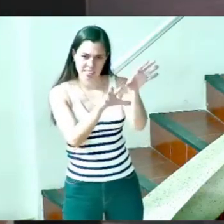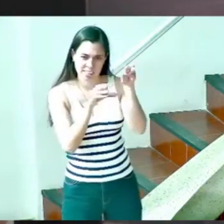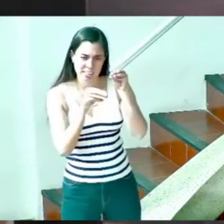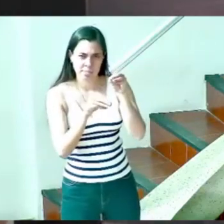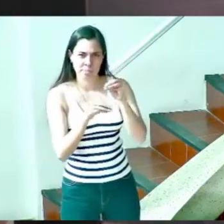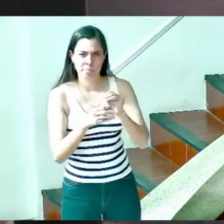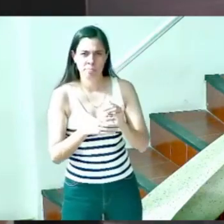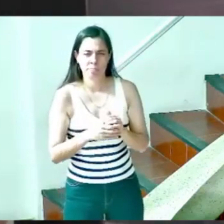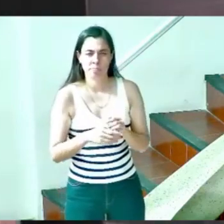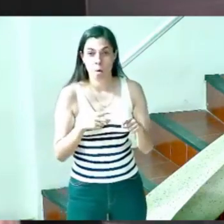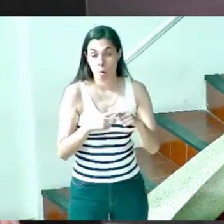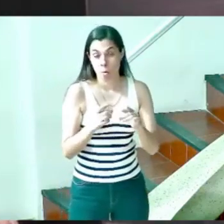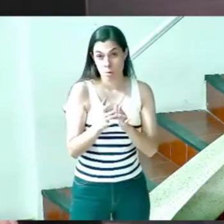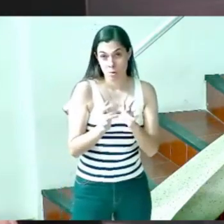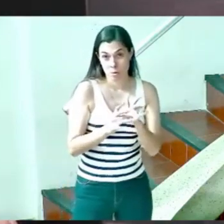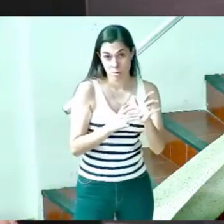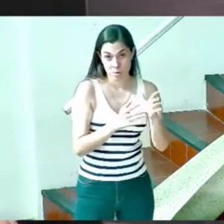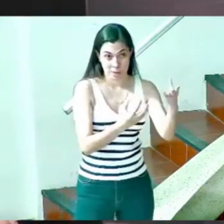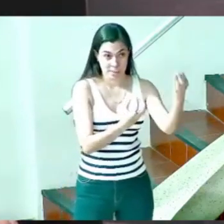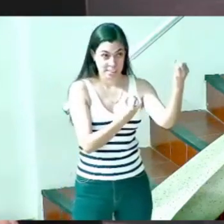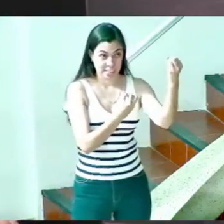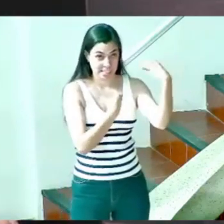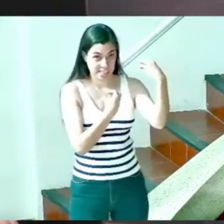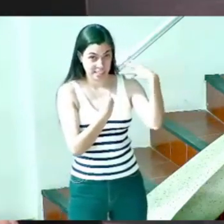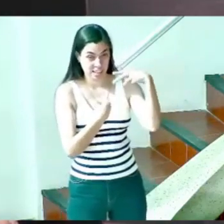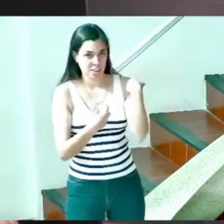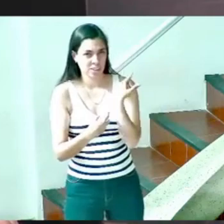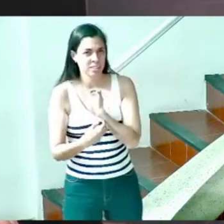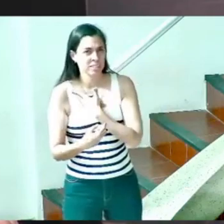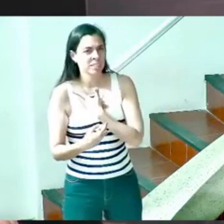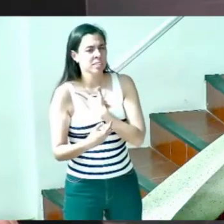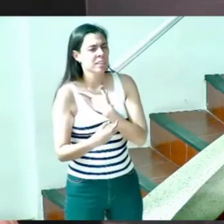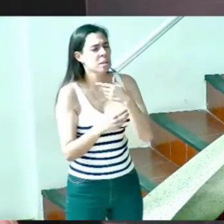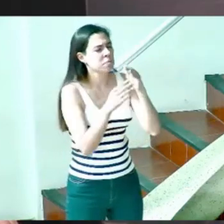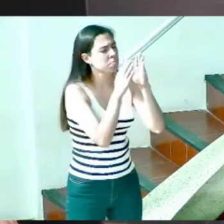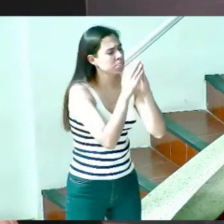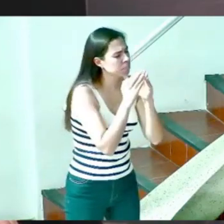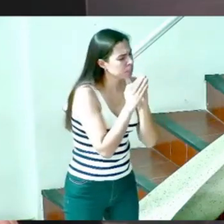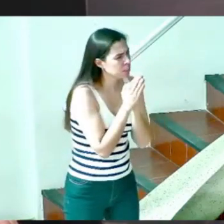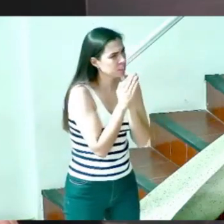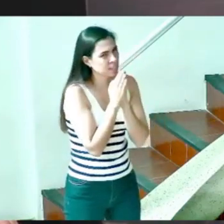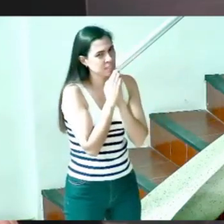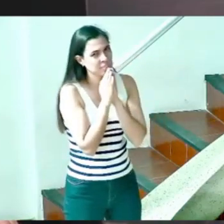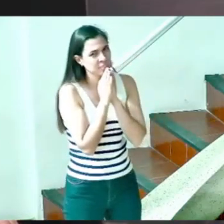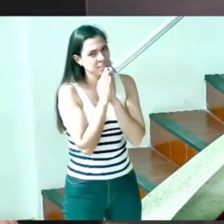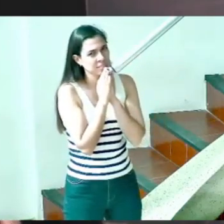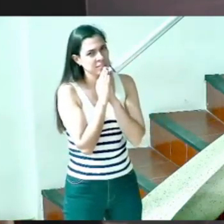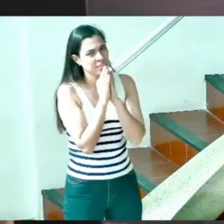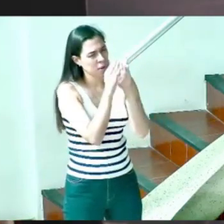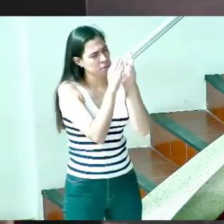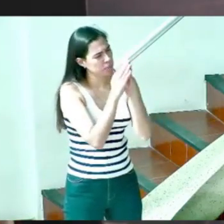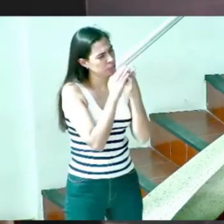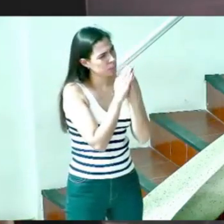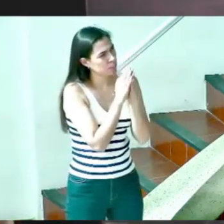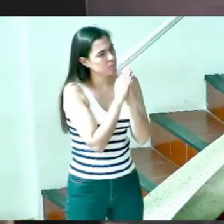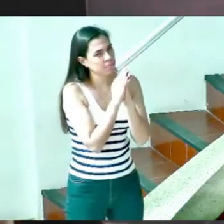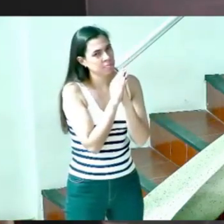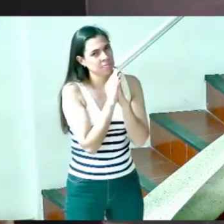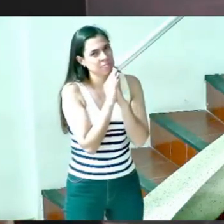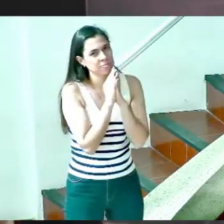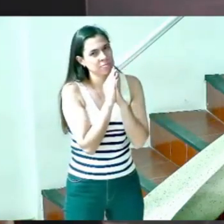Cristo está nos ensinando a clamar ao Senhor, sem o qual nós não permaneceremos de